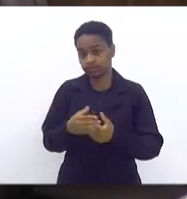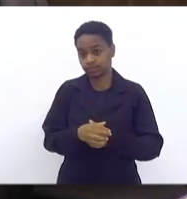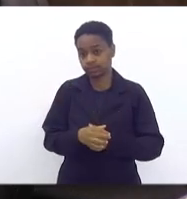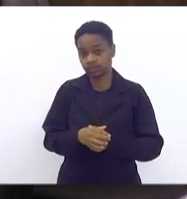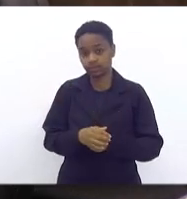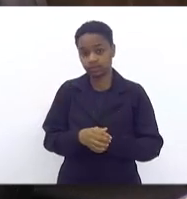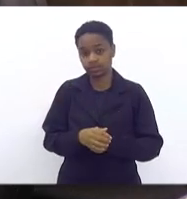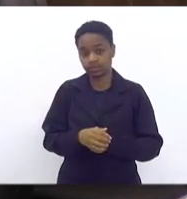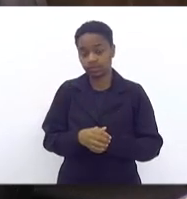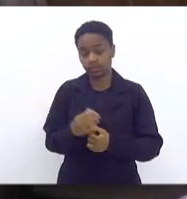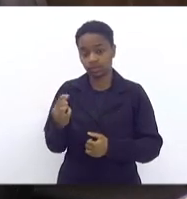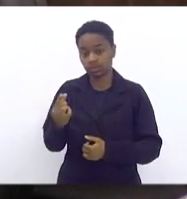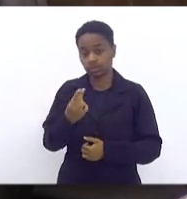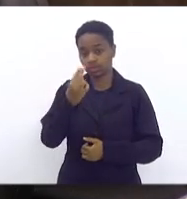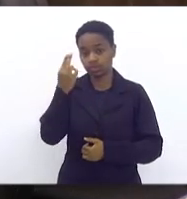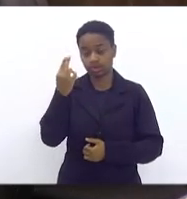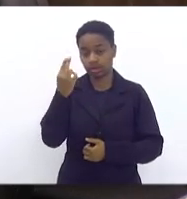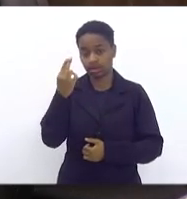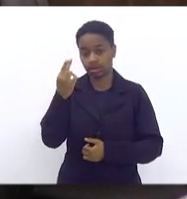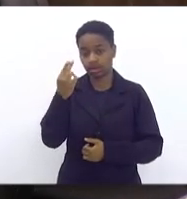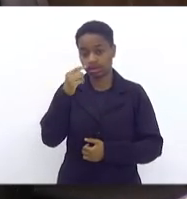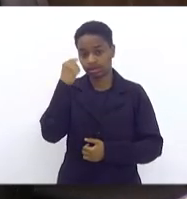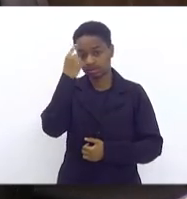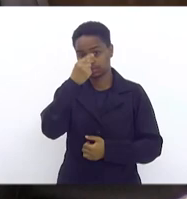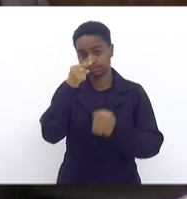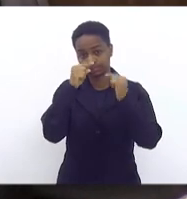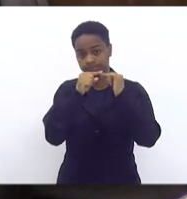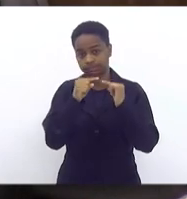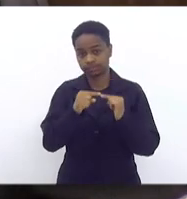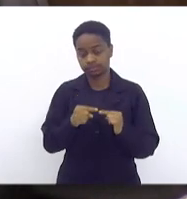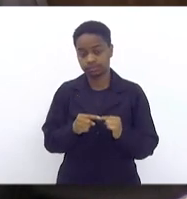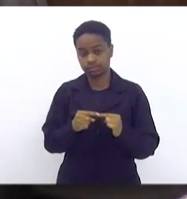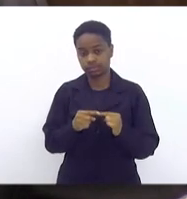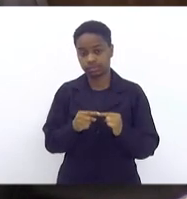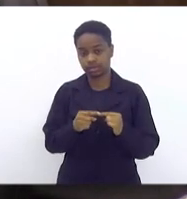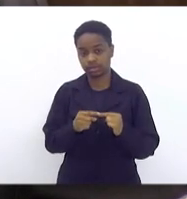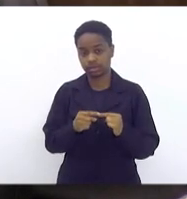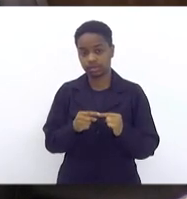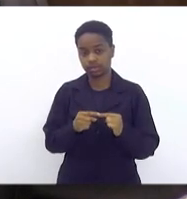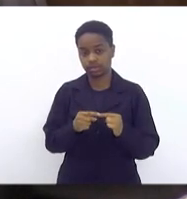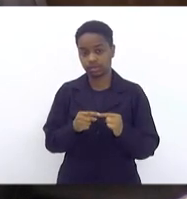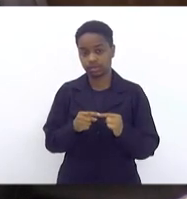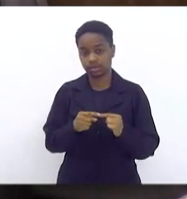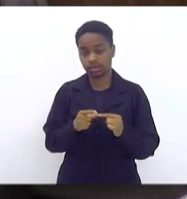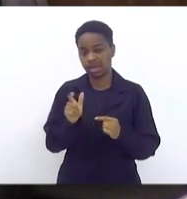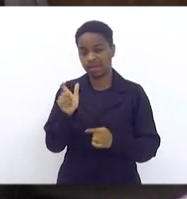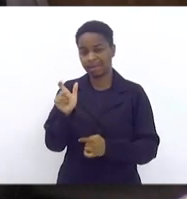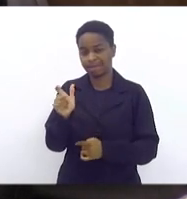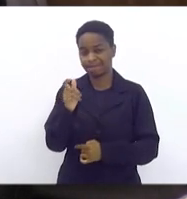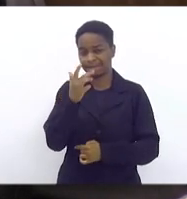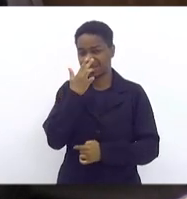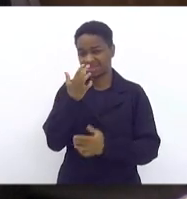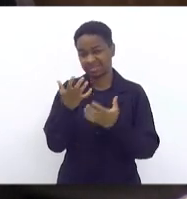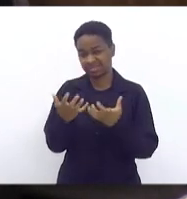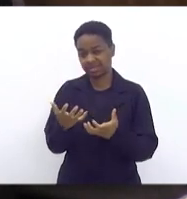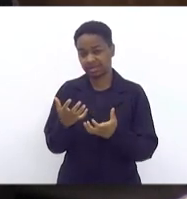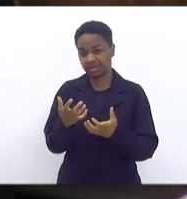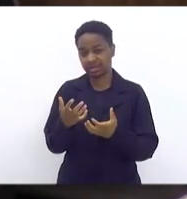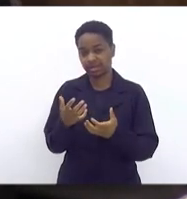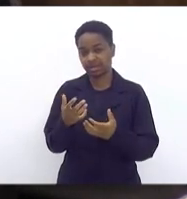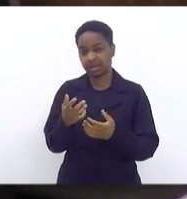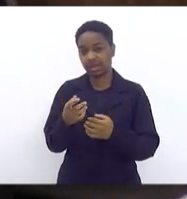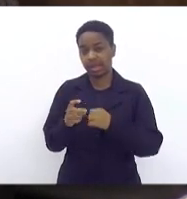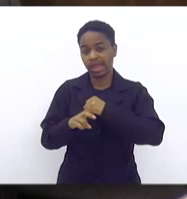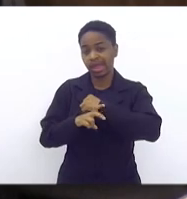tem como ele ser um reconhecimento o que a gente chama de de a a palavra é meio chata epistemic